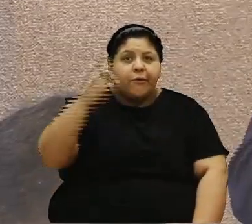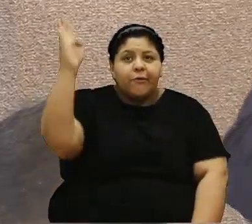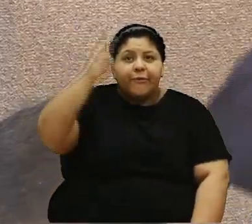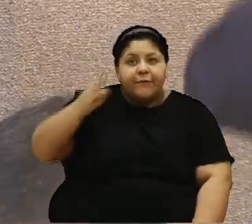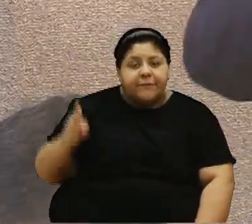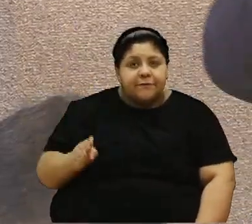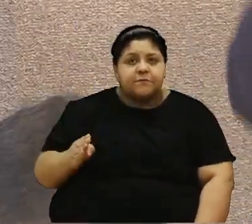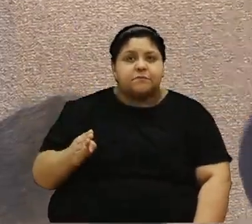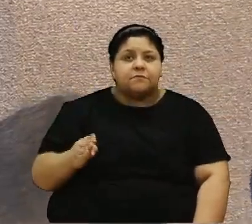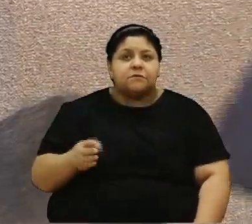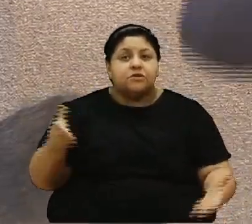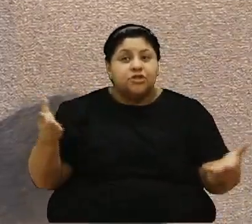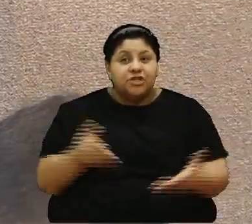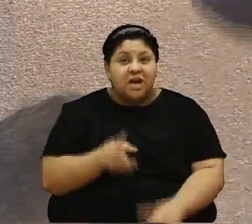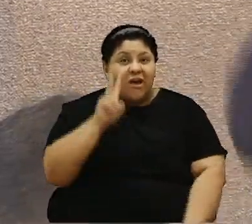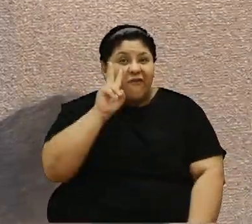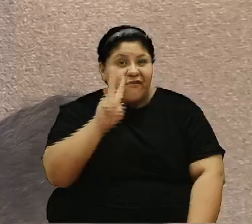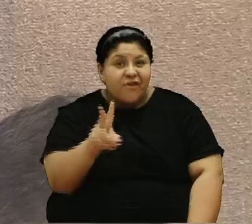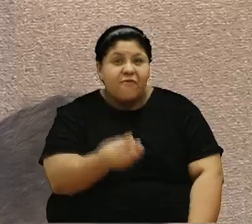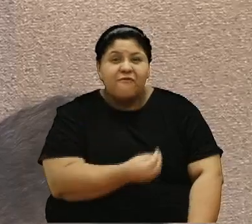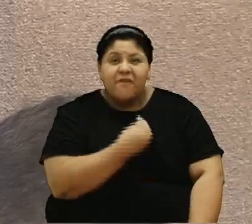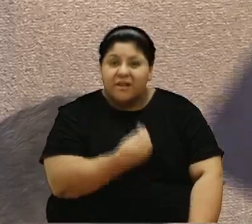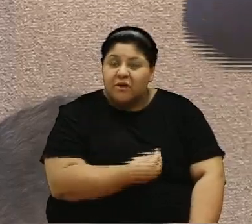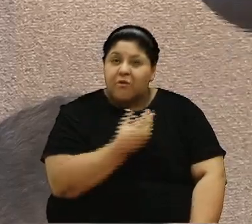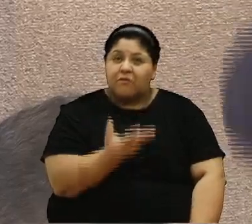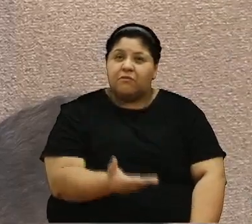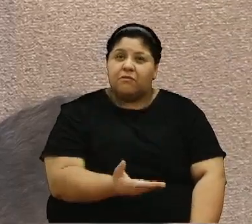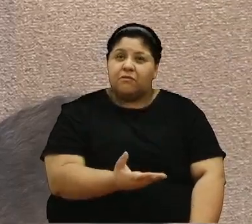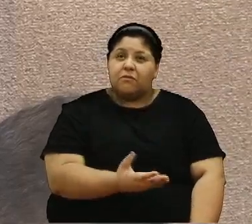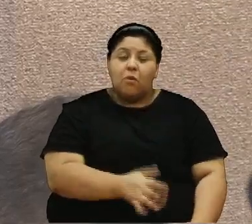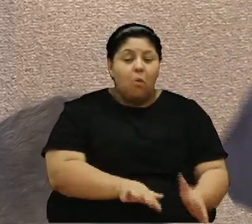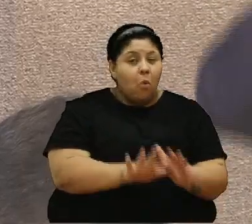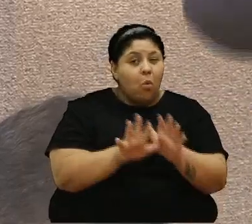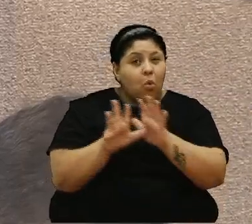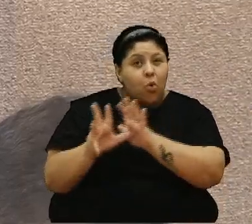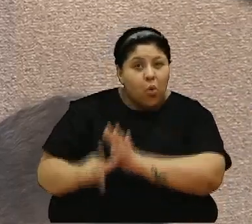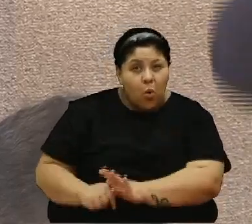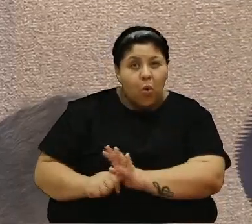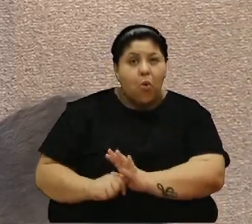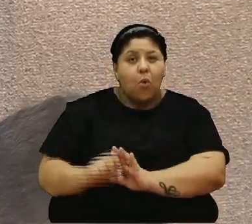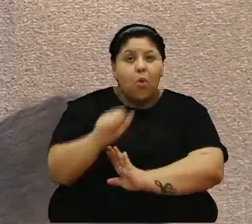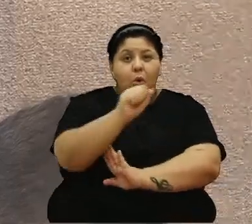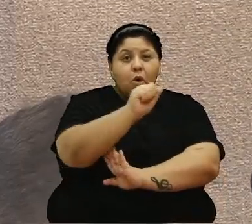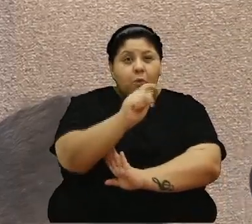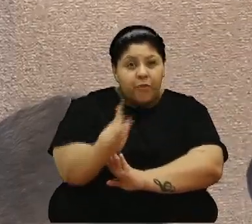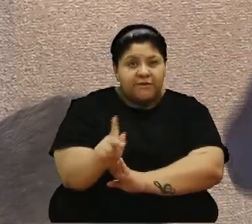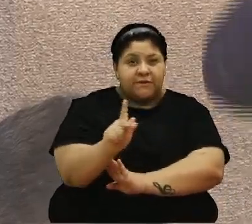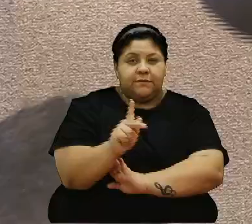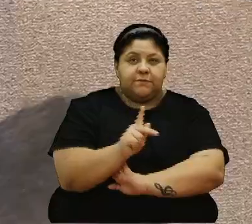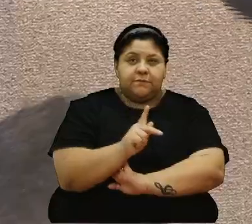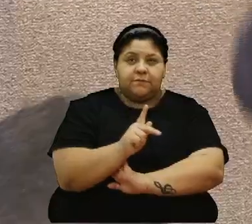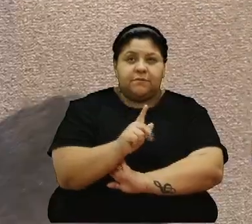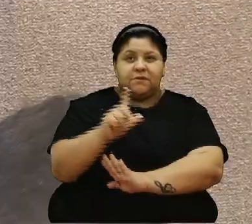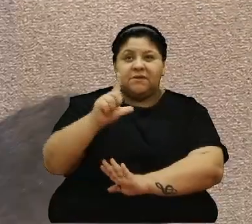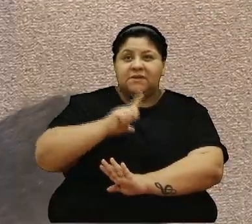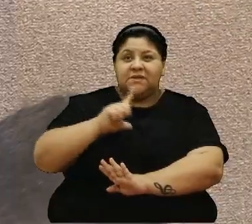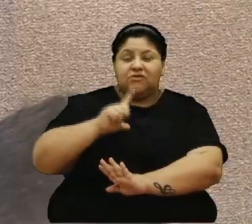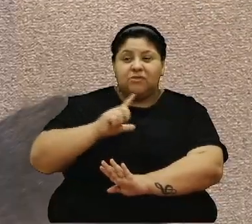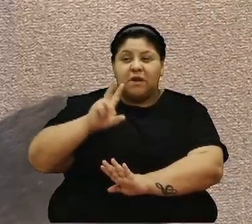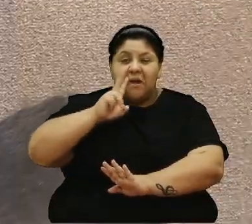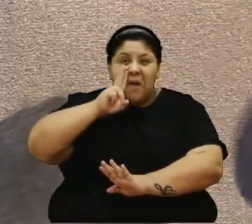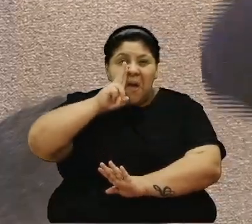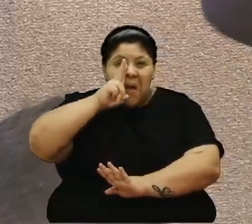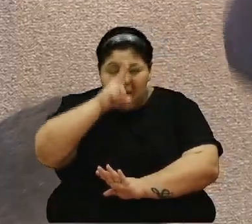Brasil já viu e já vivenciou. Um roubo de aposentados que não tem a força